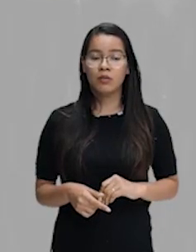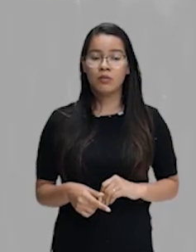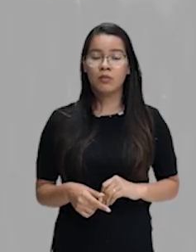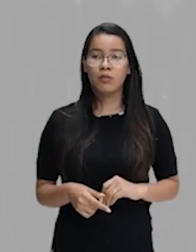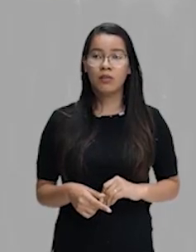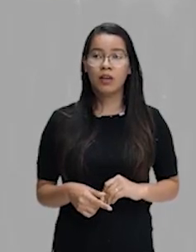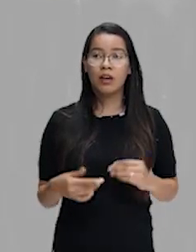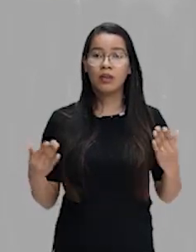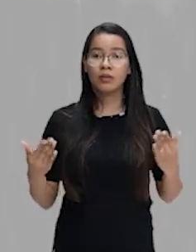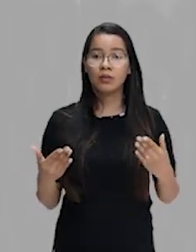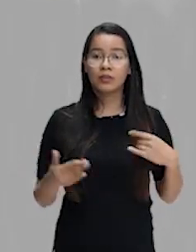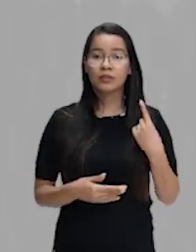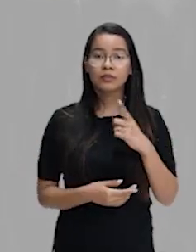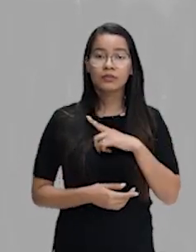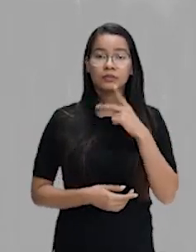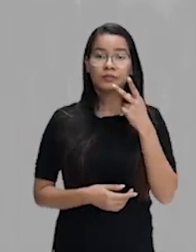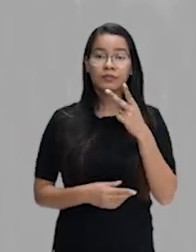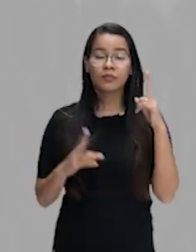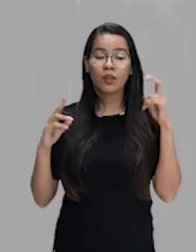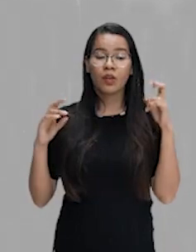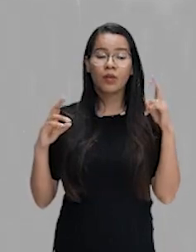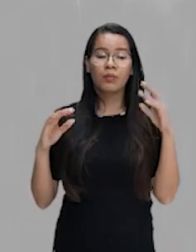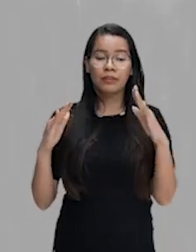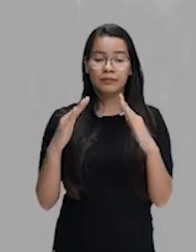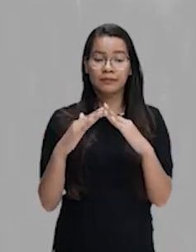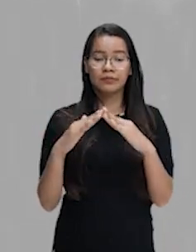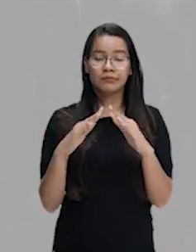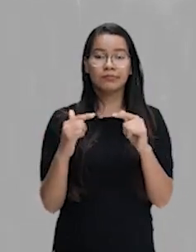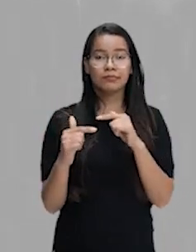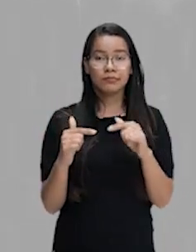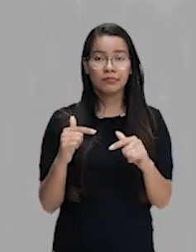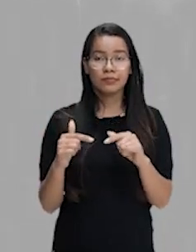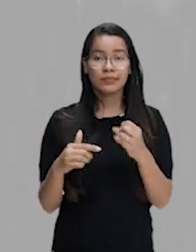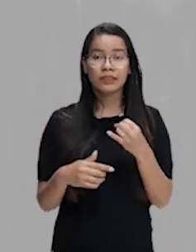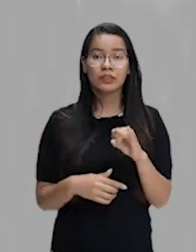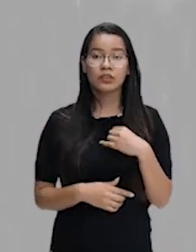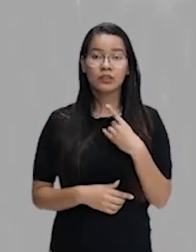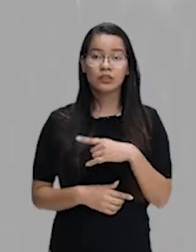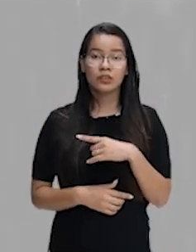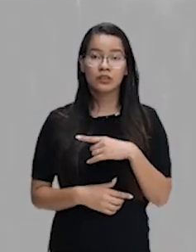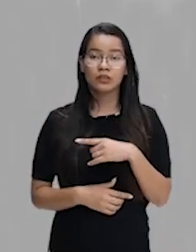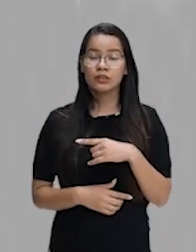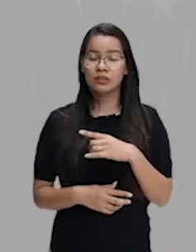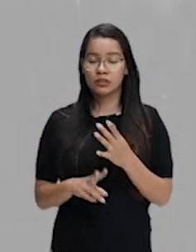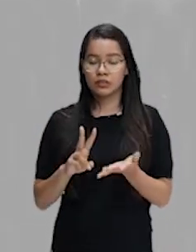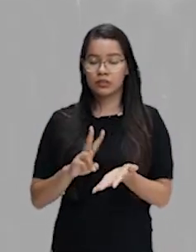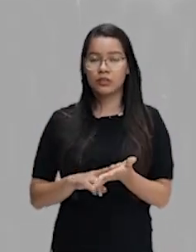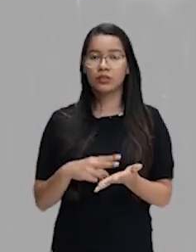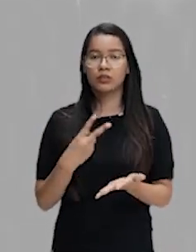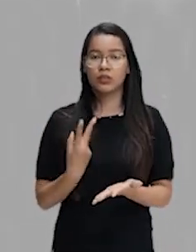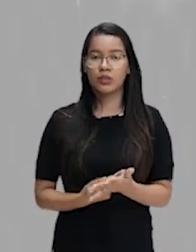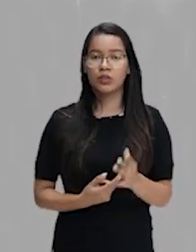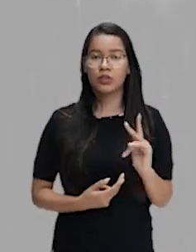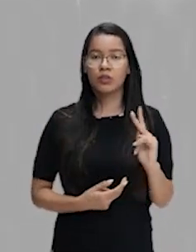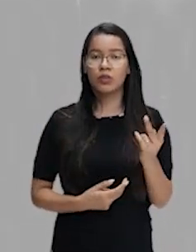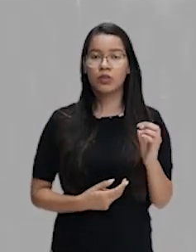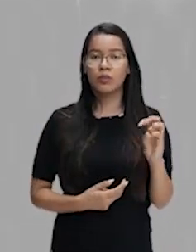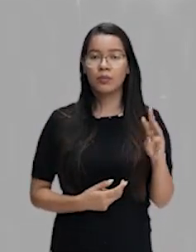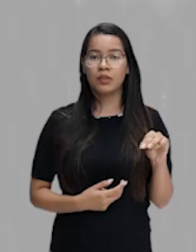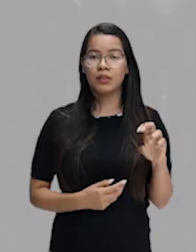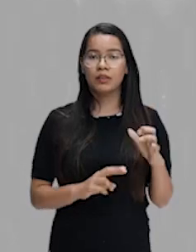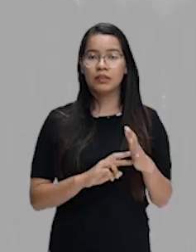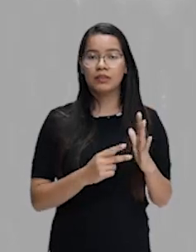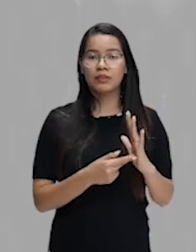remoto, a gente vai falar sobre home office. Se a gente pegar a tradução livre, né? Home significa casa,